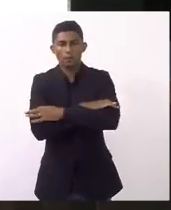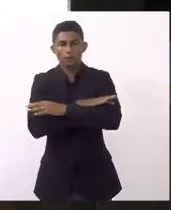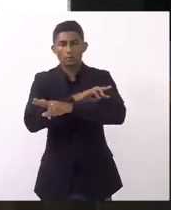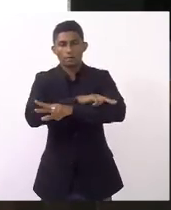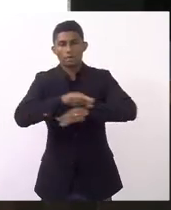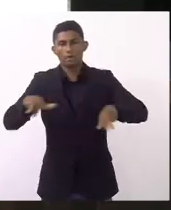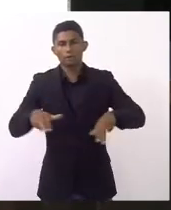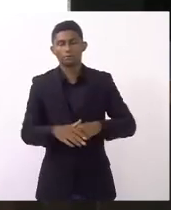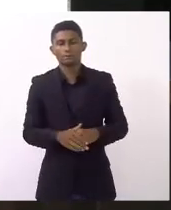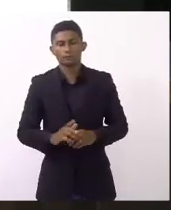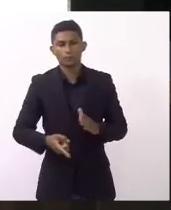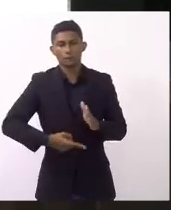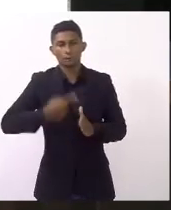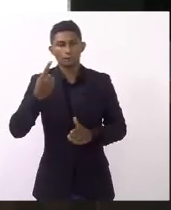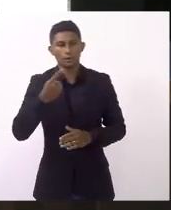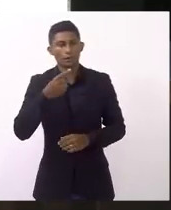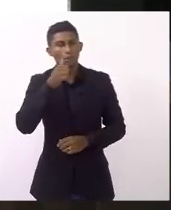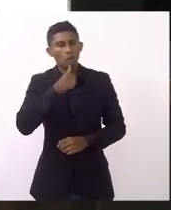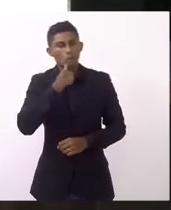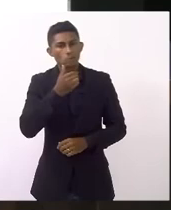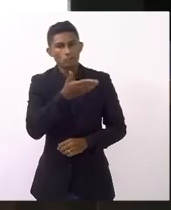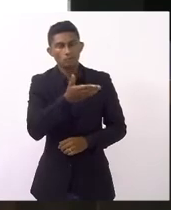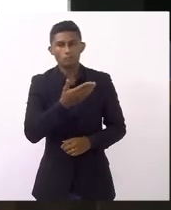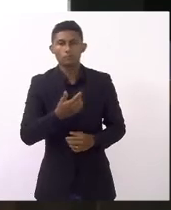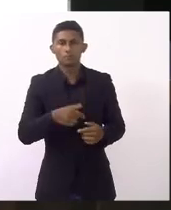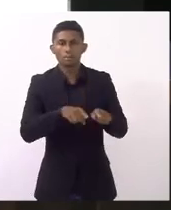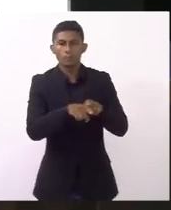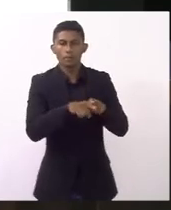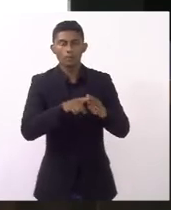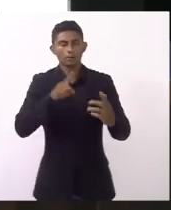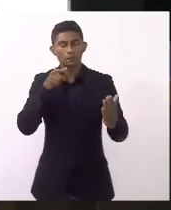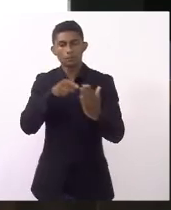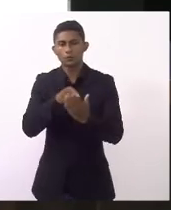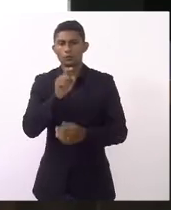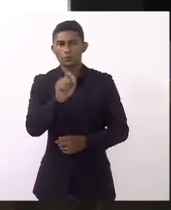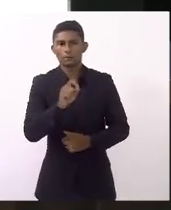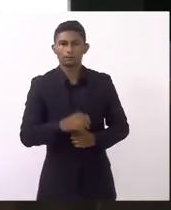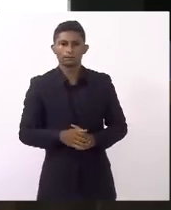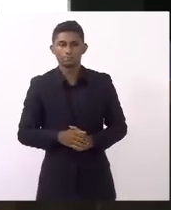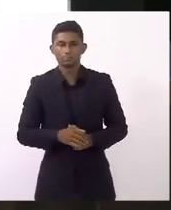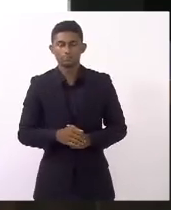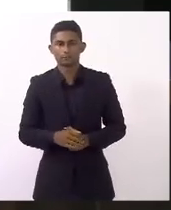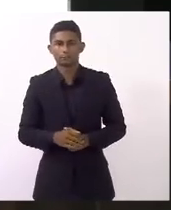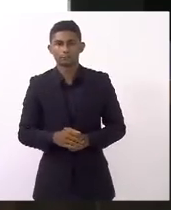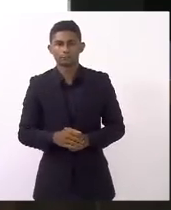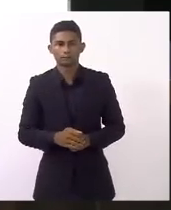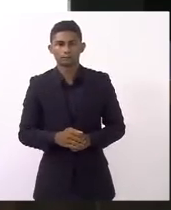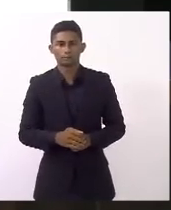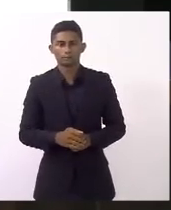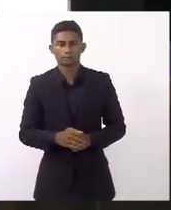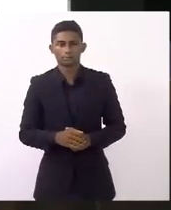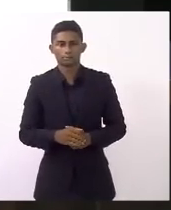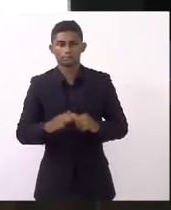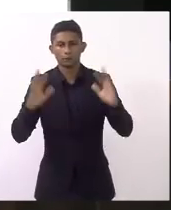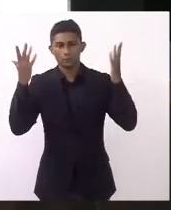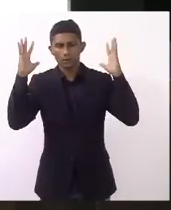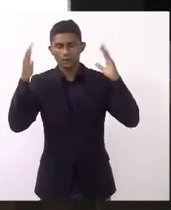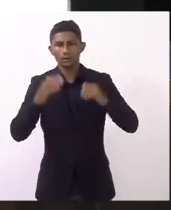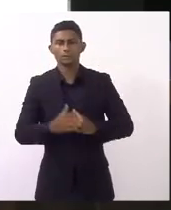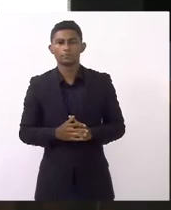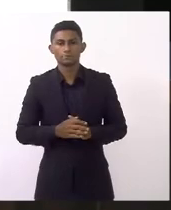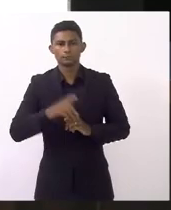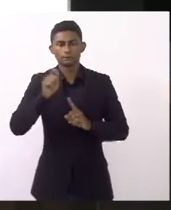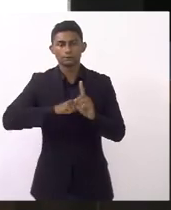Confraria exclusivamente de mulheres A Irmandade tinha como objetivo a inicial a comemoração